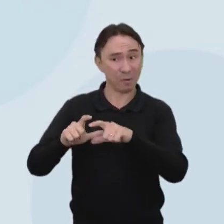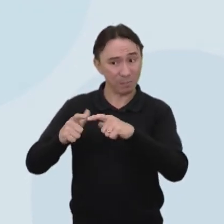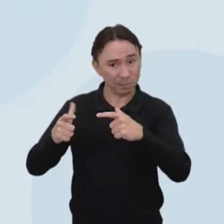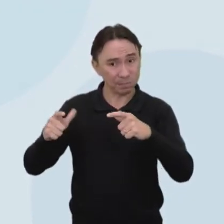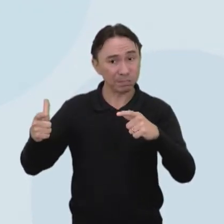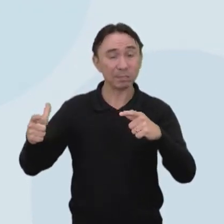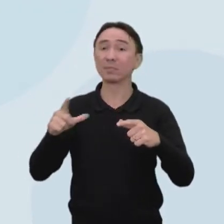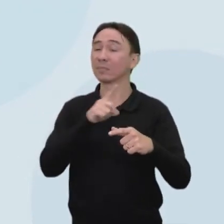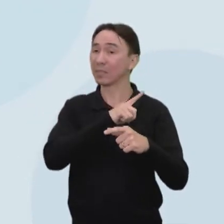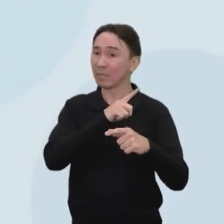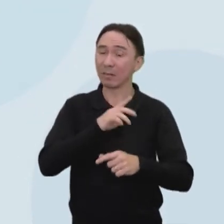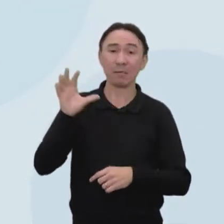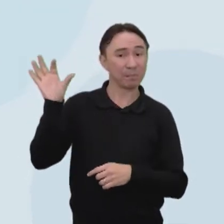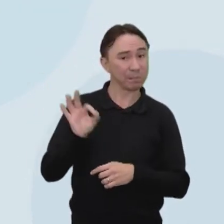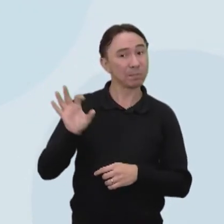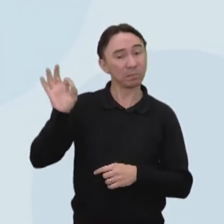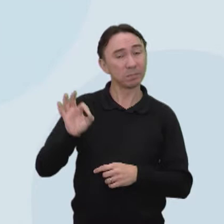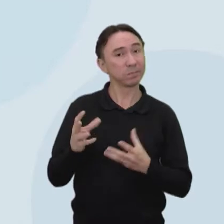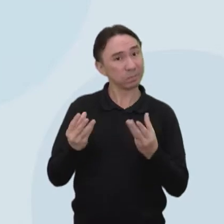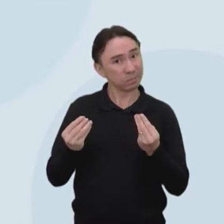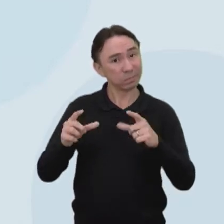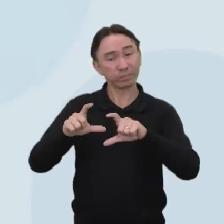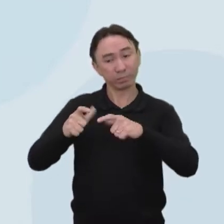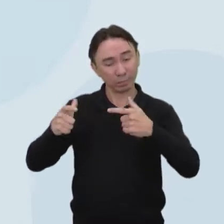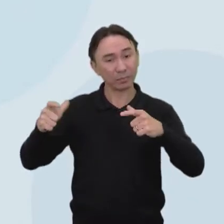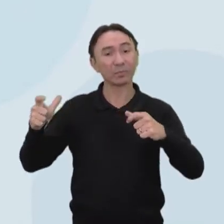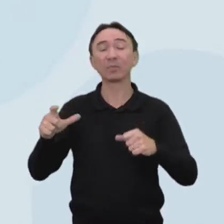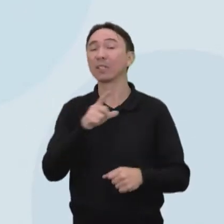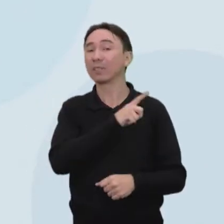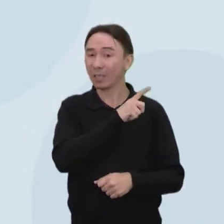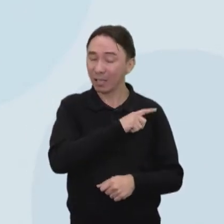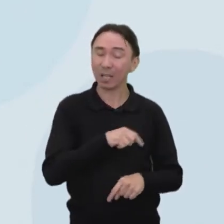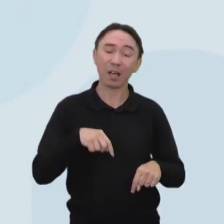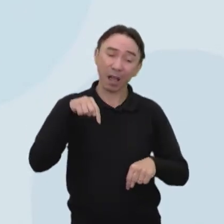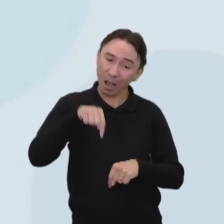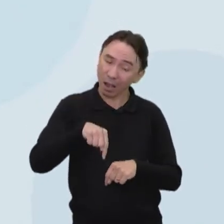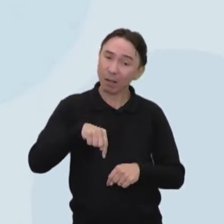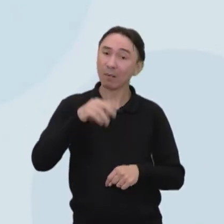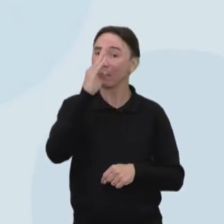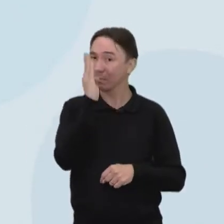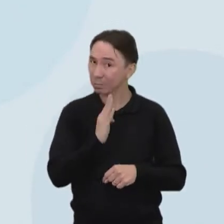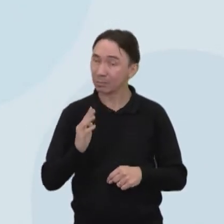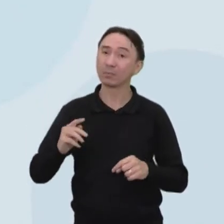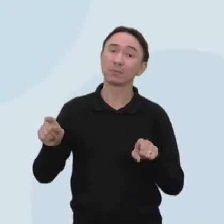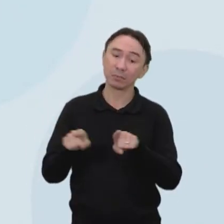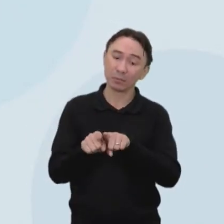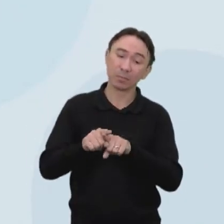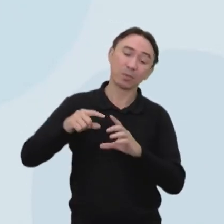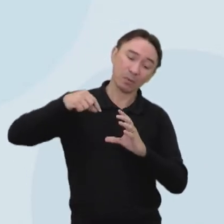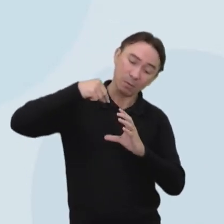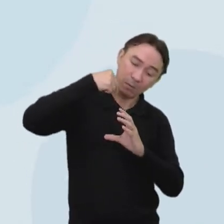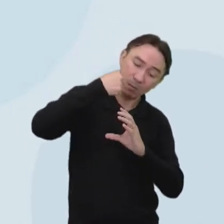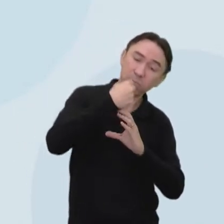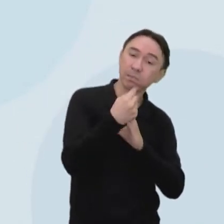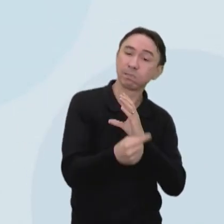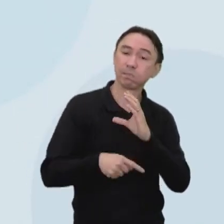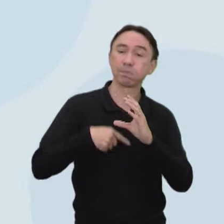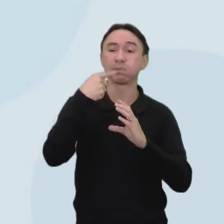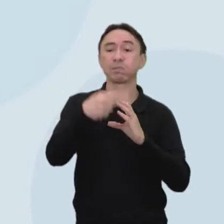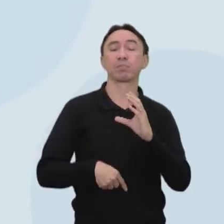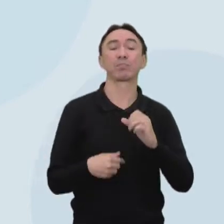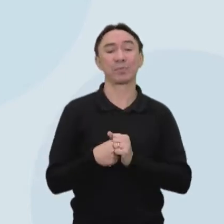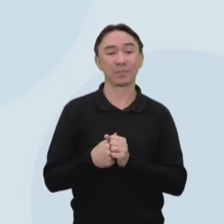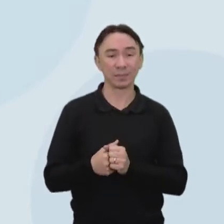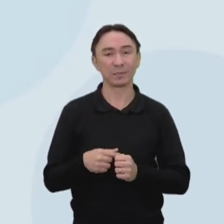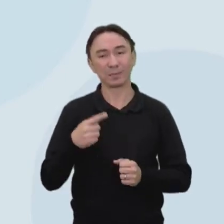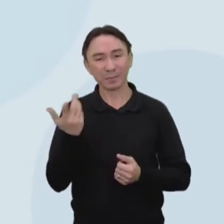indivíduos obesos ou com sobrepeso que estão presentes aqui no nosso país também e no mundo. Nós vimos aí a definição do termo,